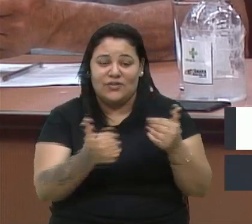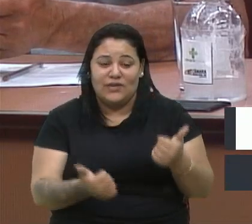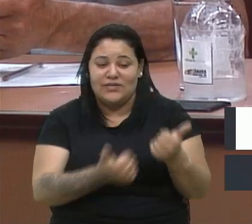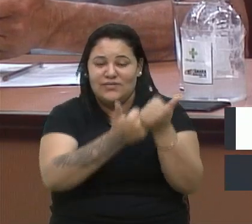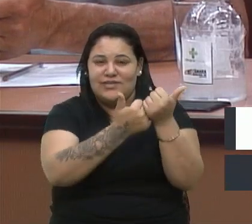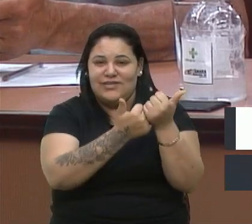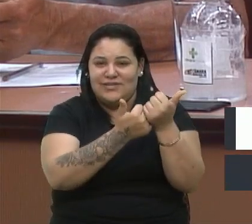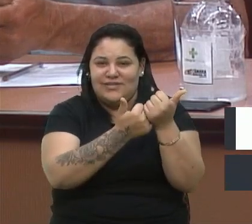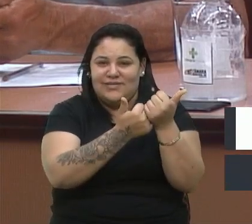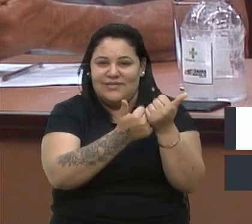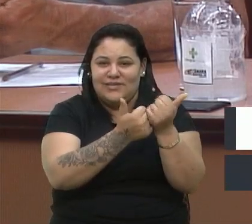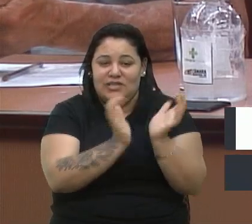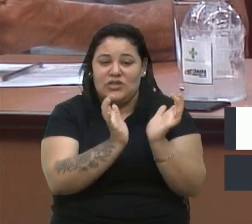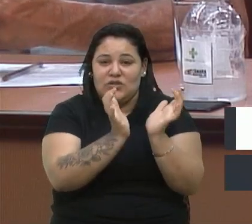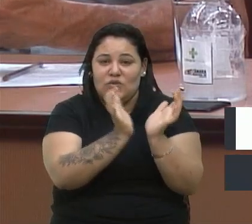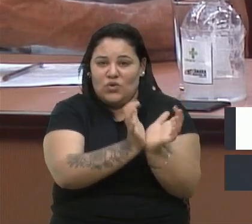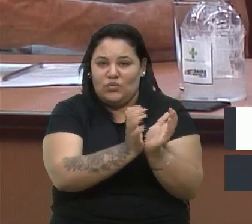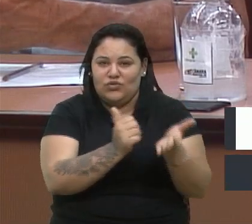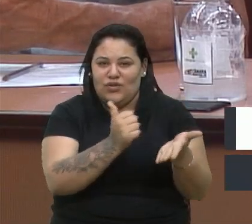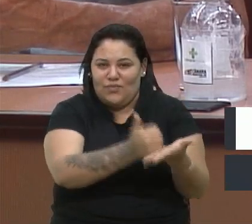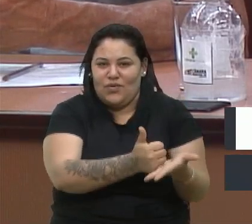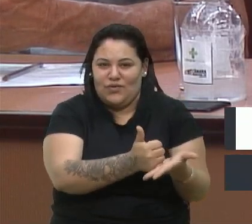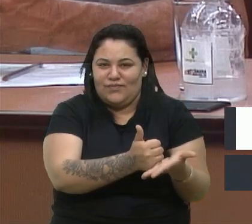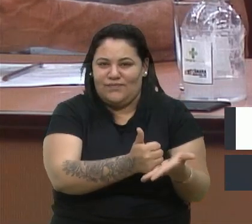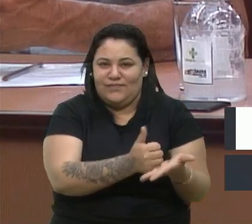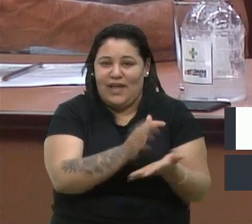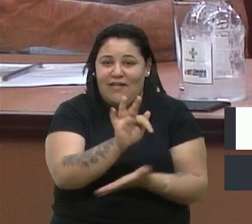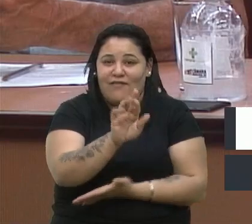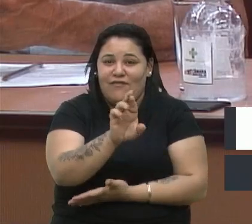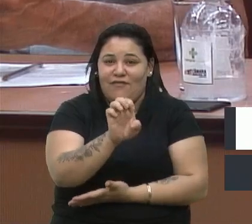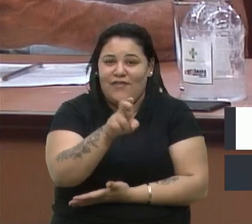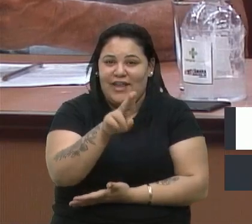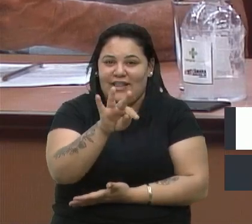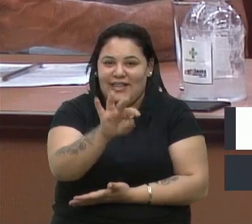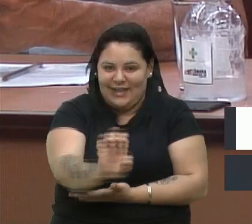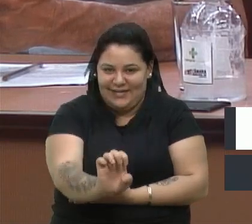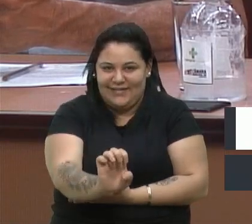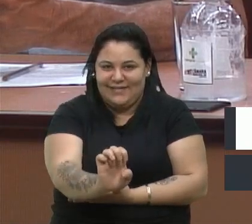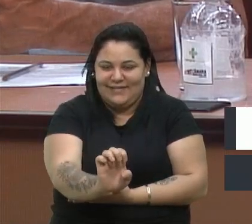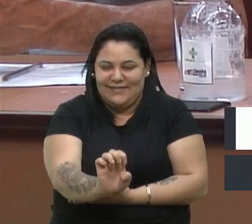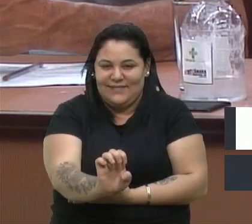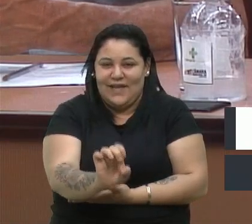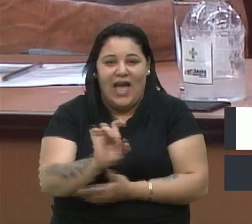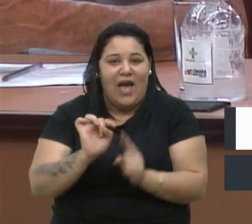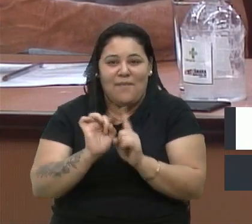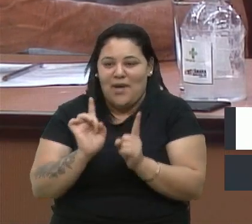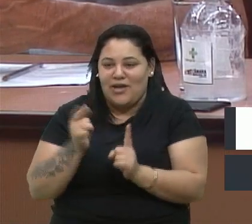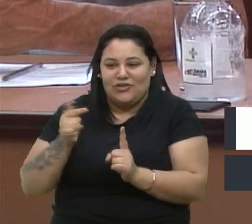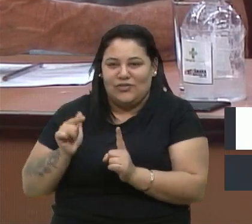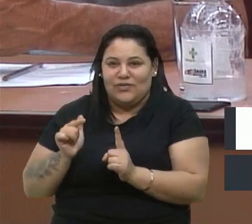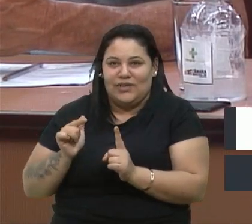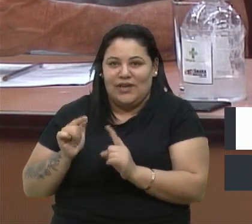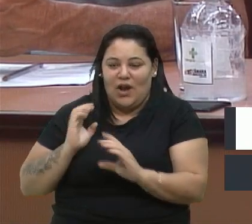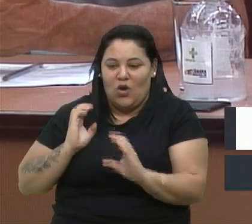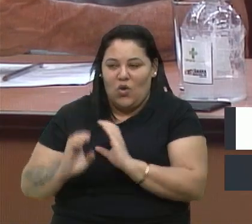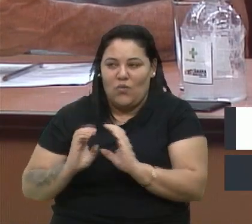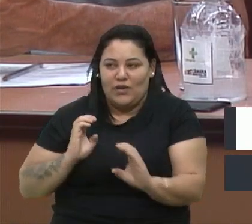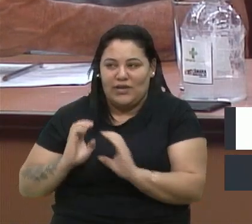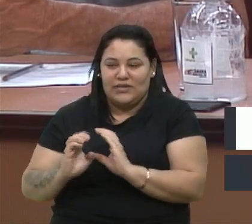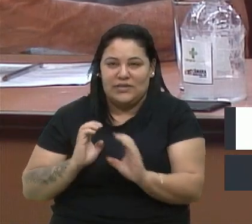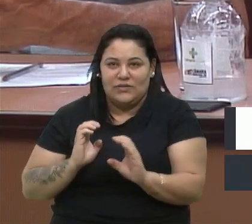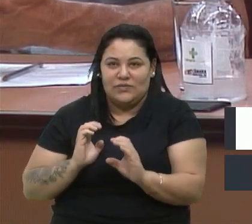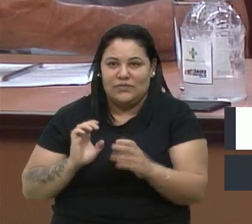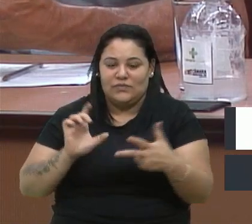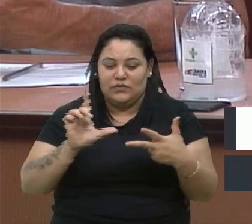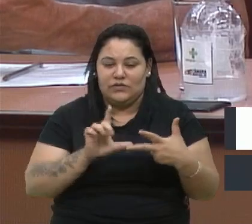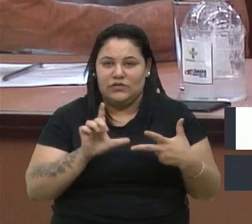frentes parlamentares. E também a gente não tem assessoramento de comunicação aqui do Legislativo, quando a gente precisa. São os